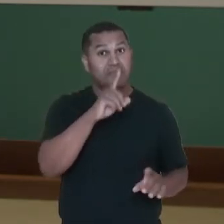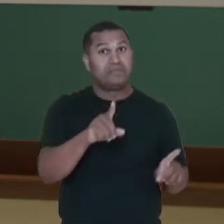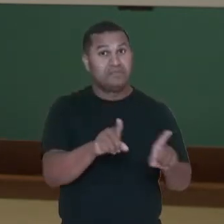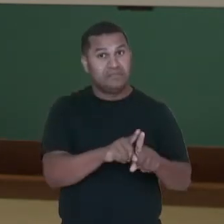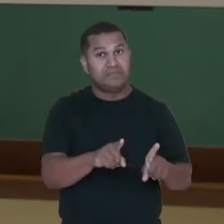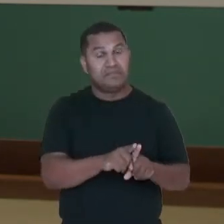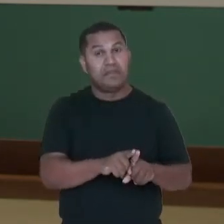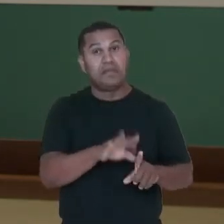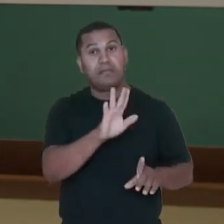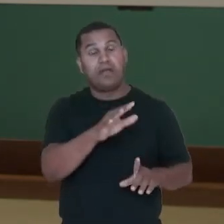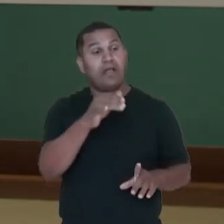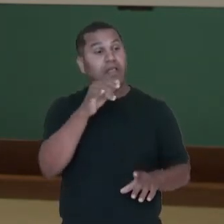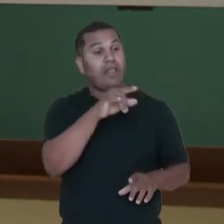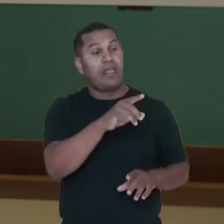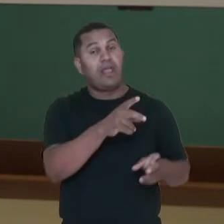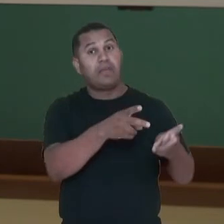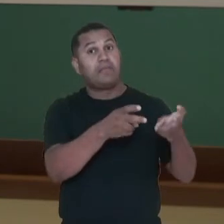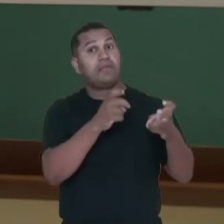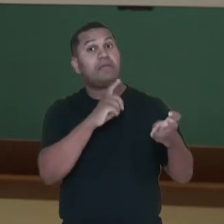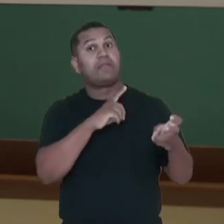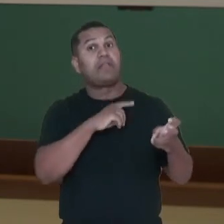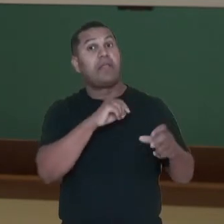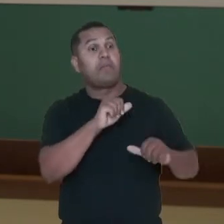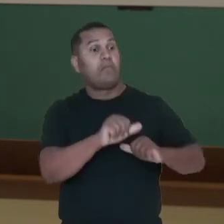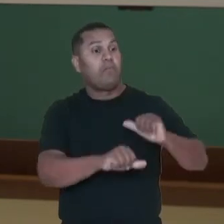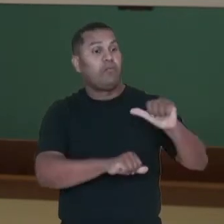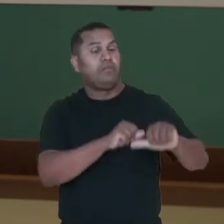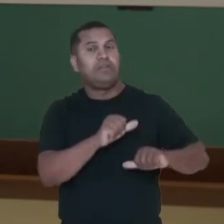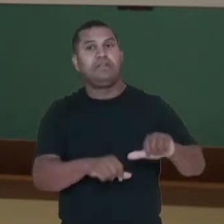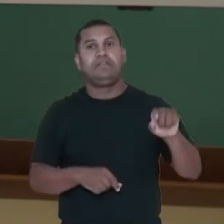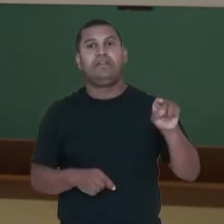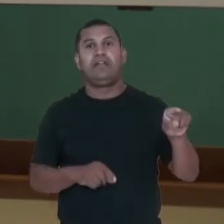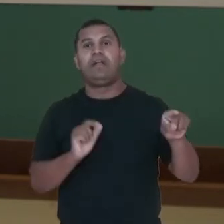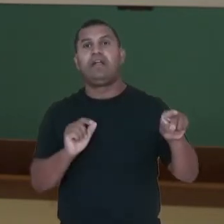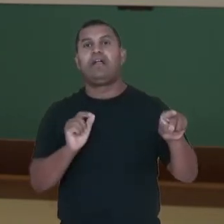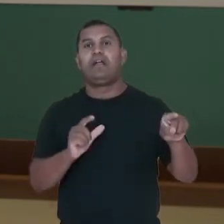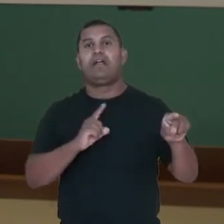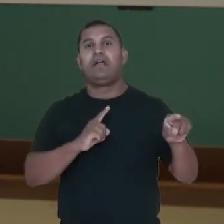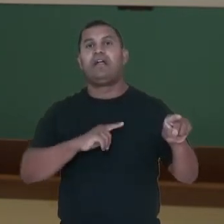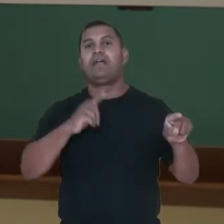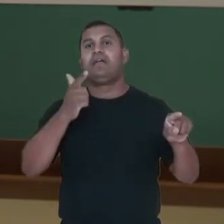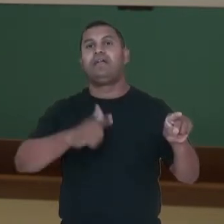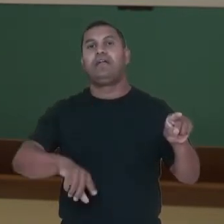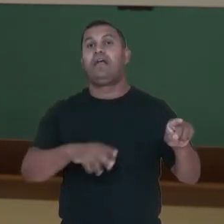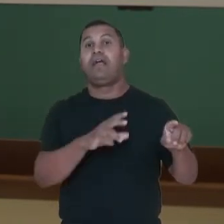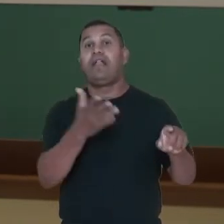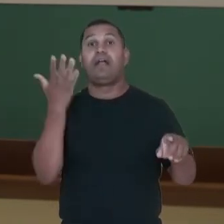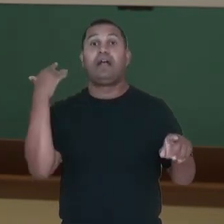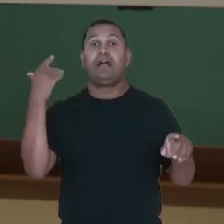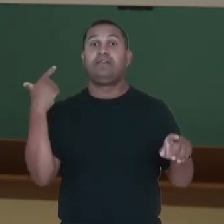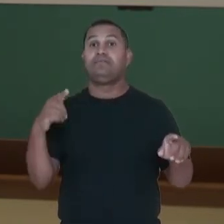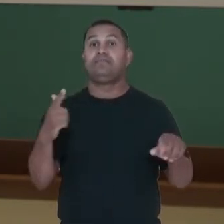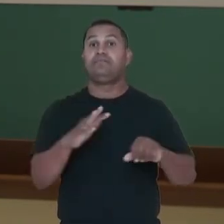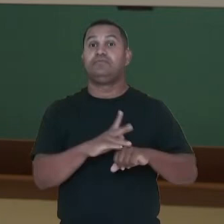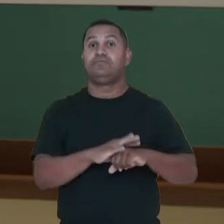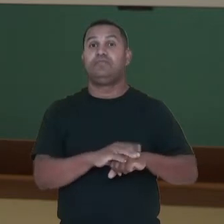consegue identificar um novo agente. E essas pessoas que tiveram casos graves, eles não tinham